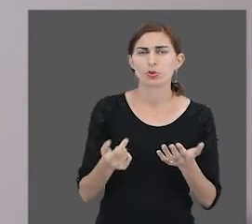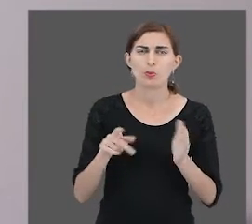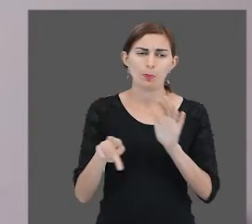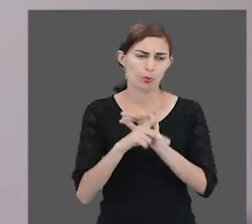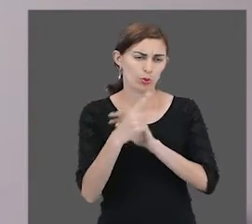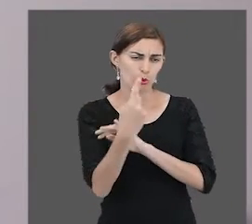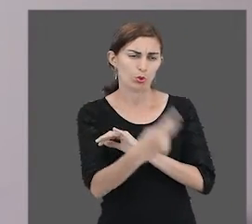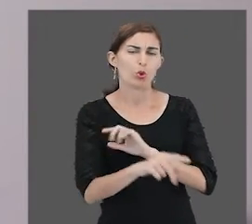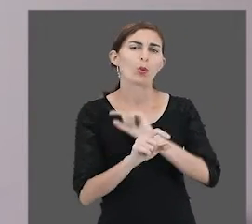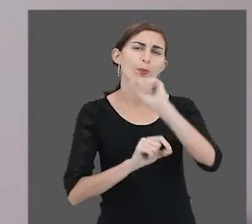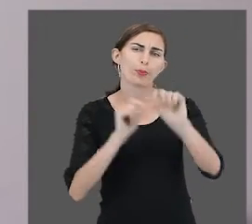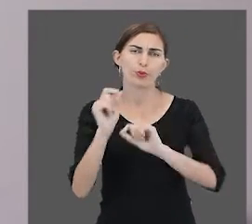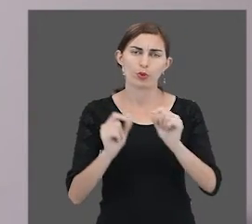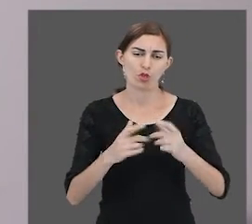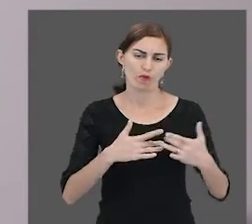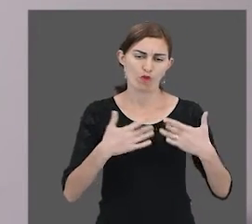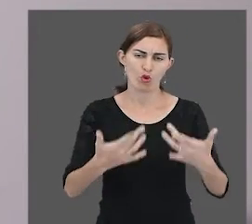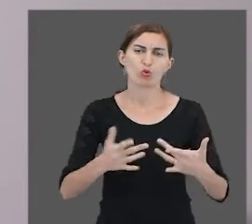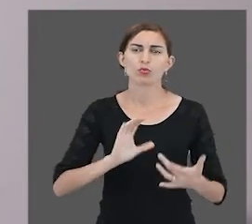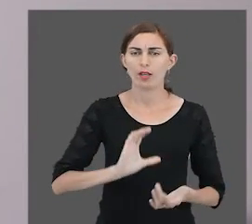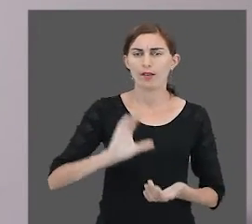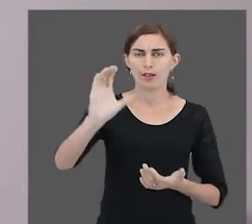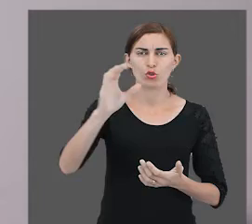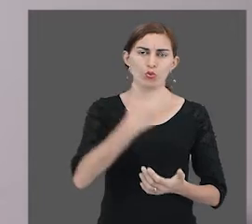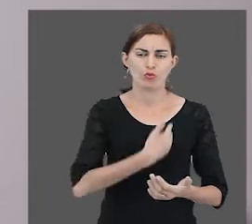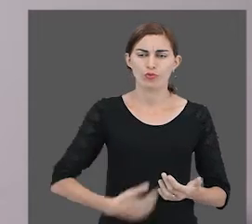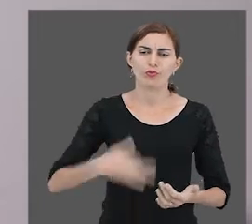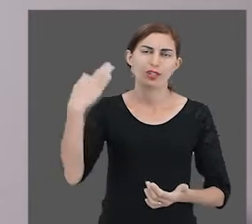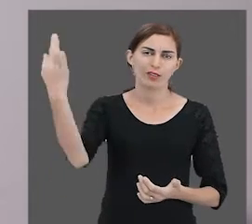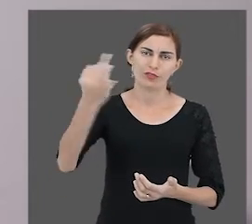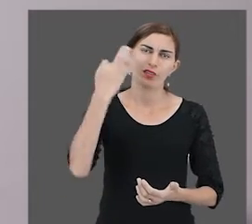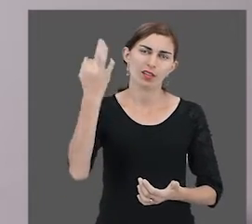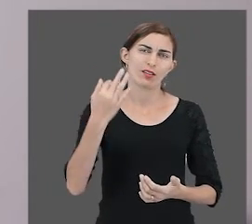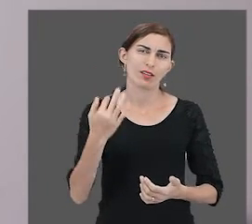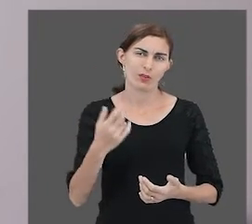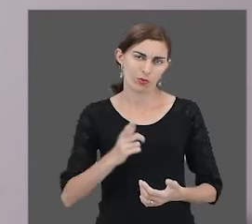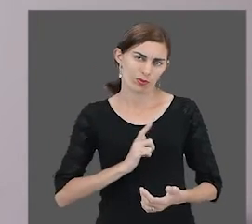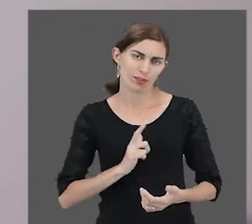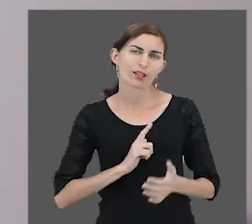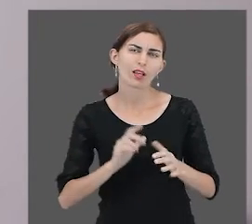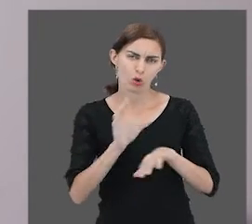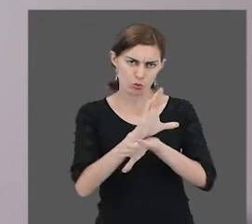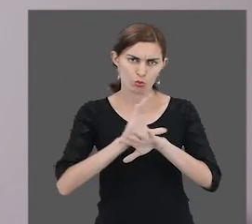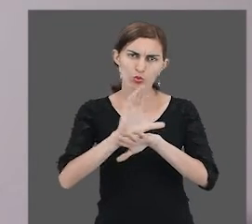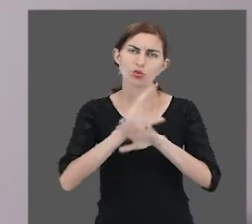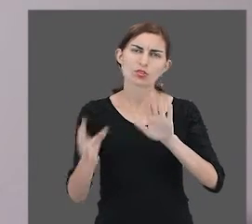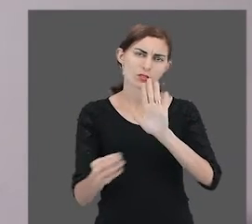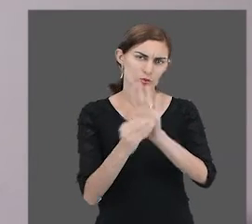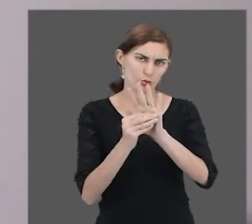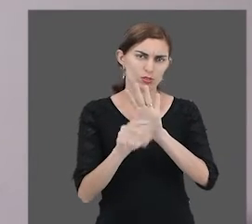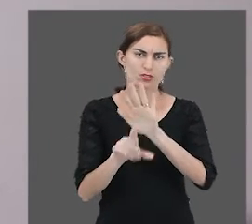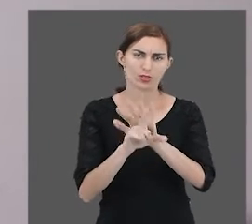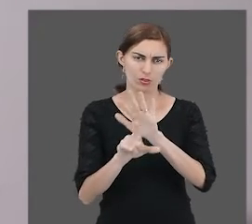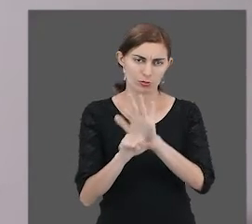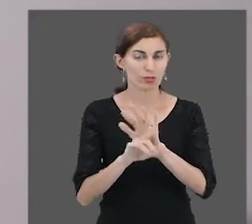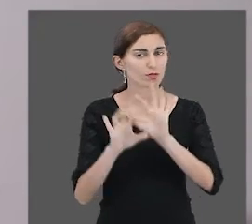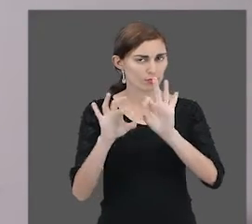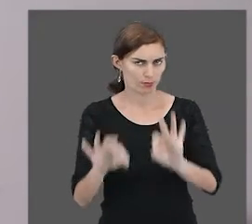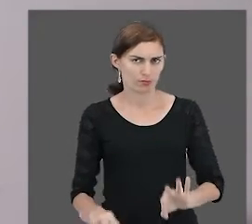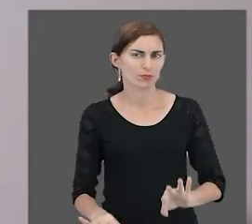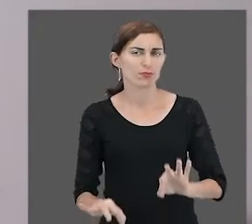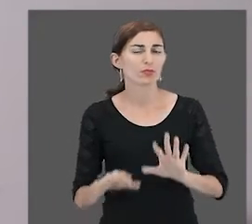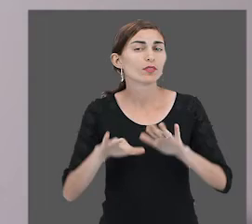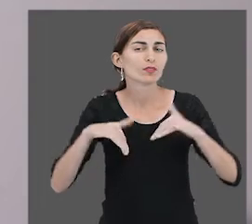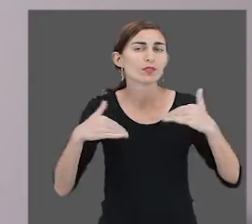discricionariedade, não é um repasse voluntário do governo federal. Ele está contido na Constituição ou numa legislação,